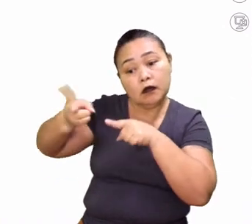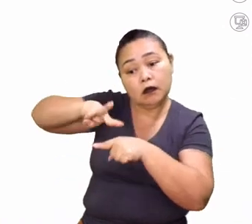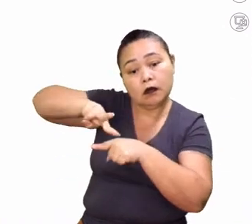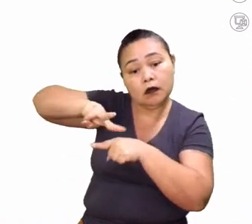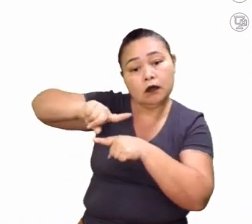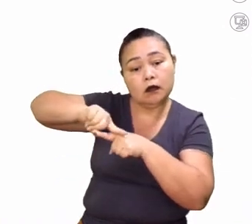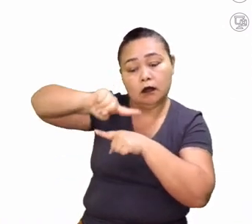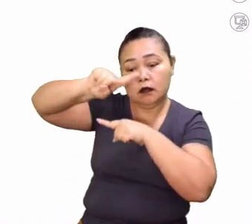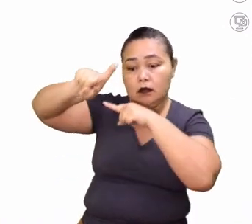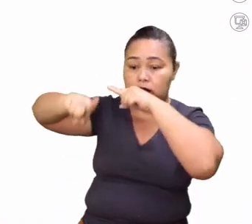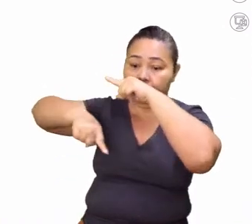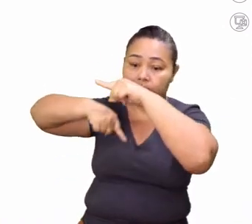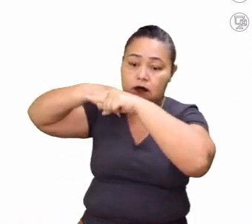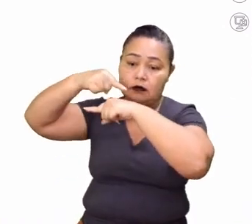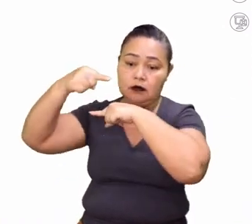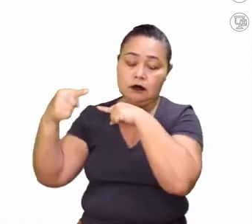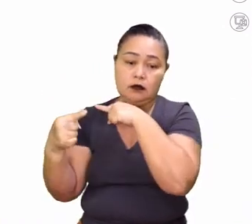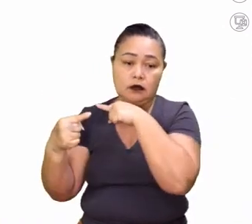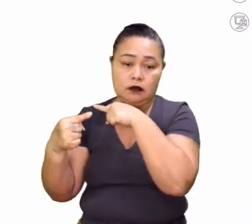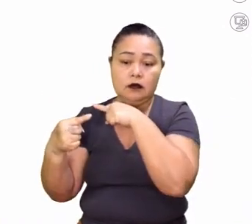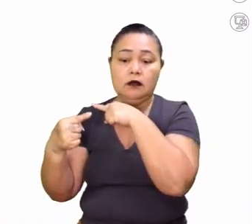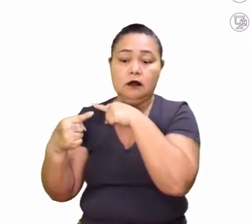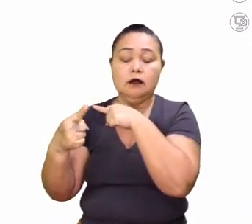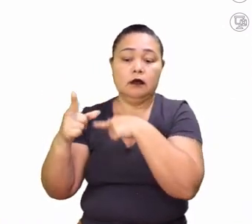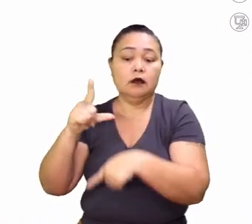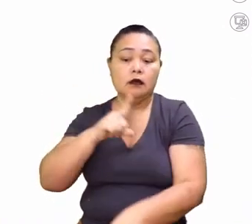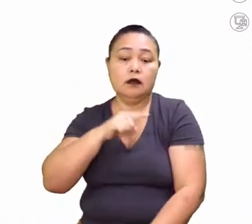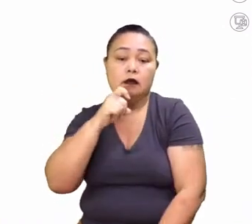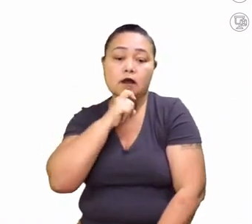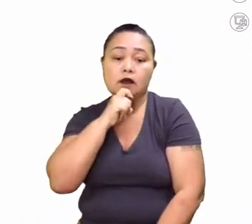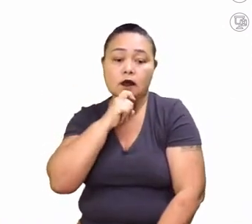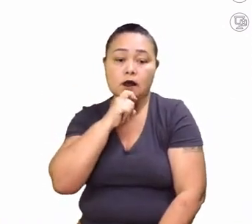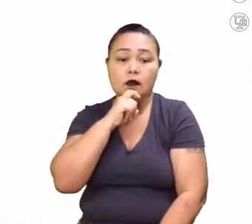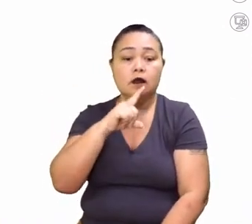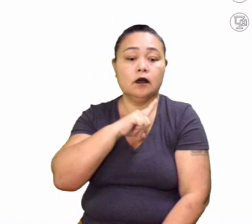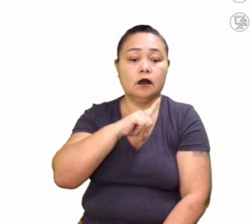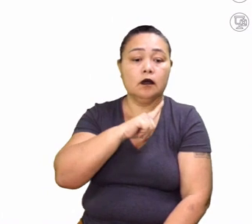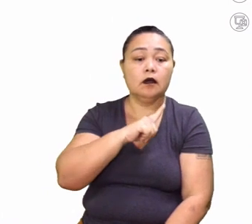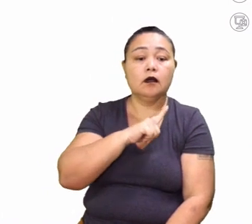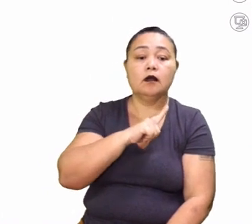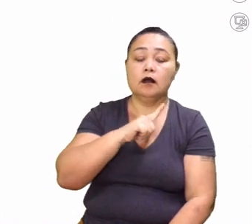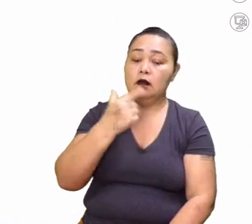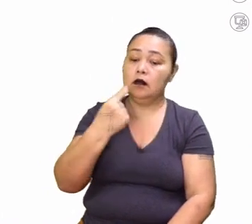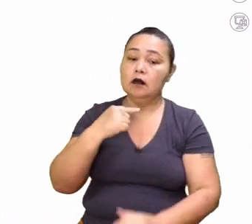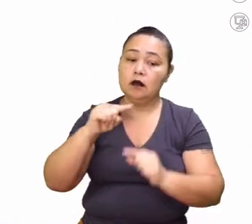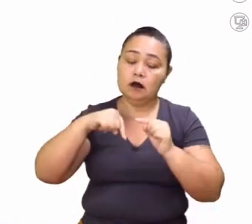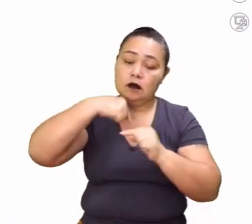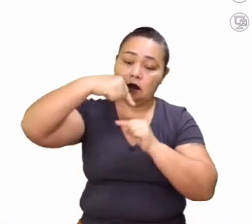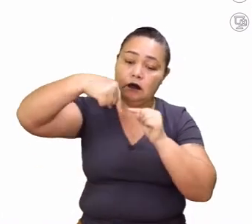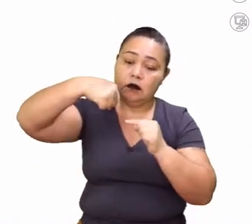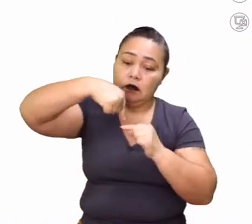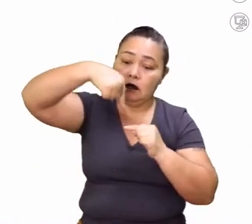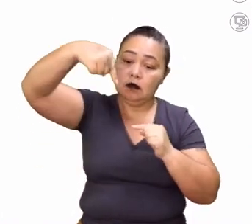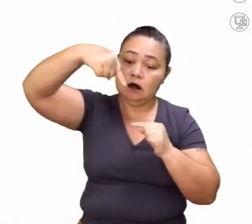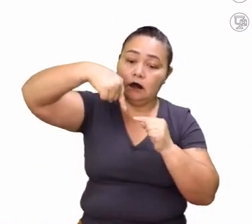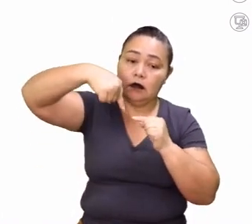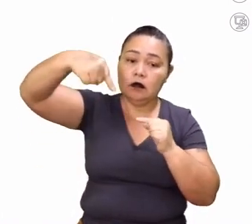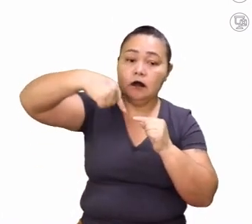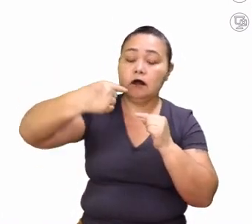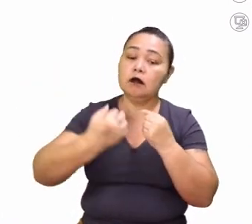diagrama do ciclo de uma máquina frigorífica nós temos condensador aqui né válvula de expansão